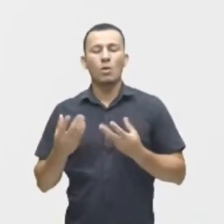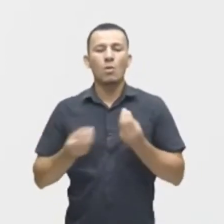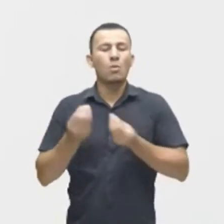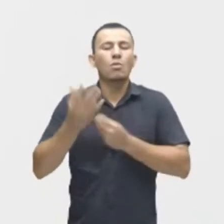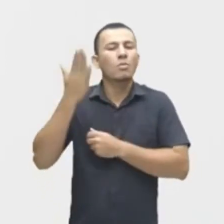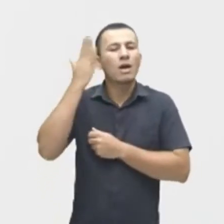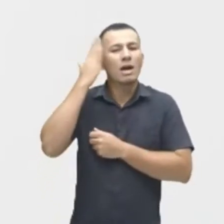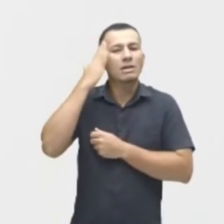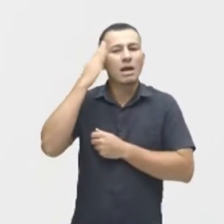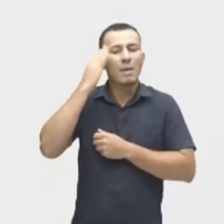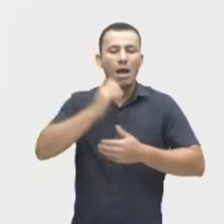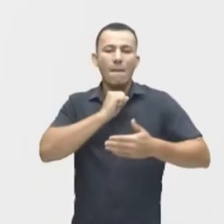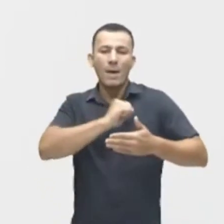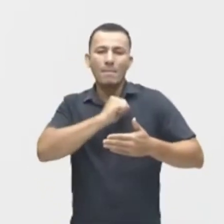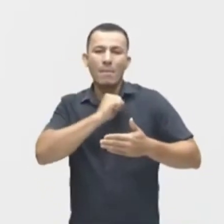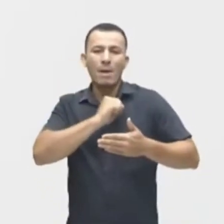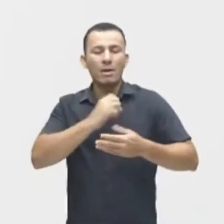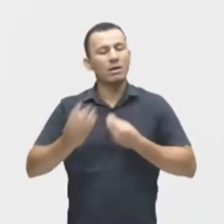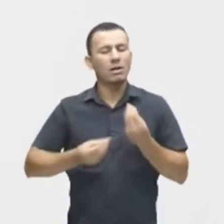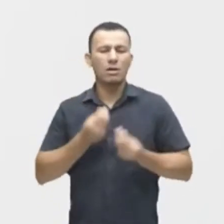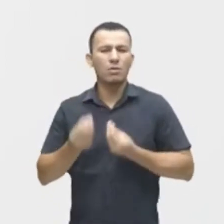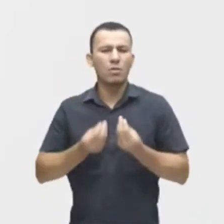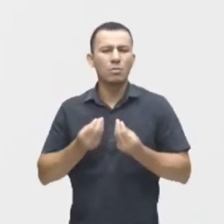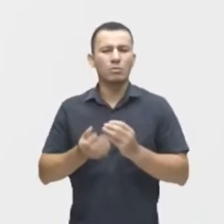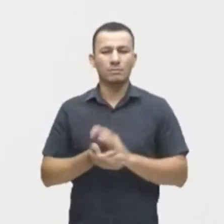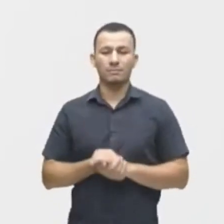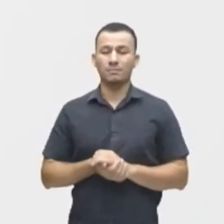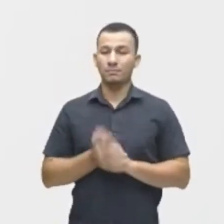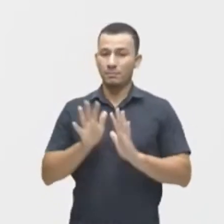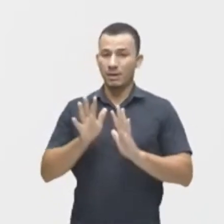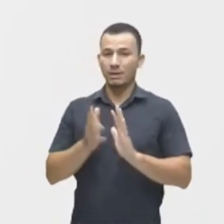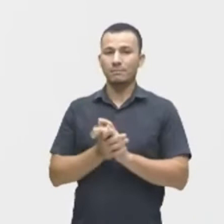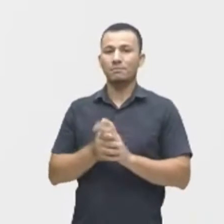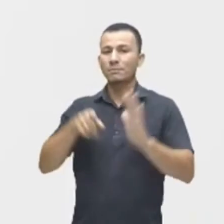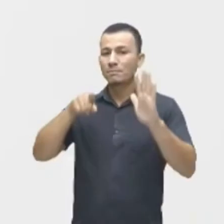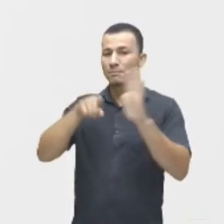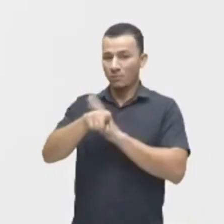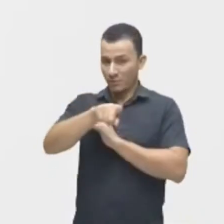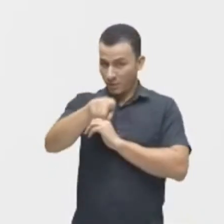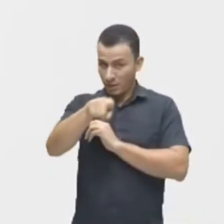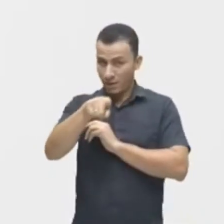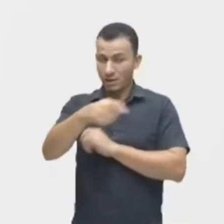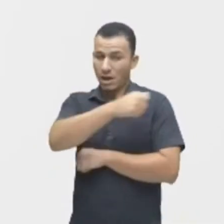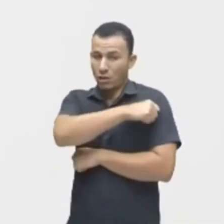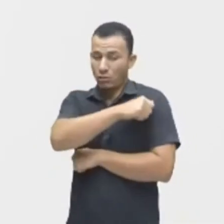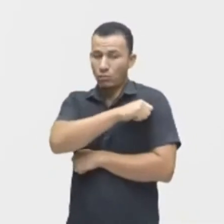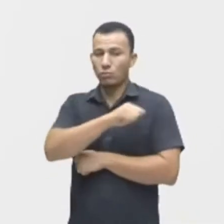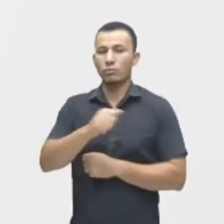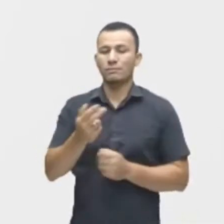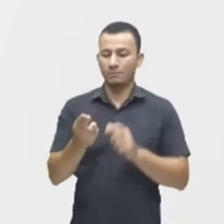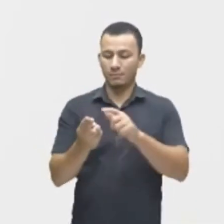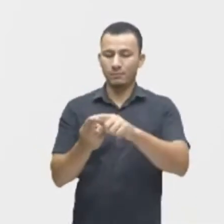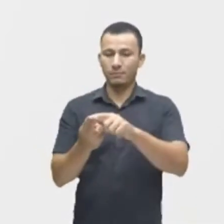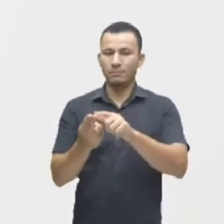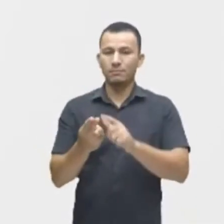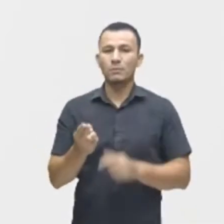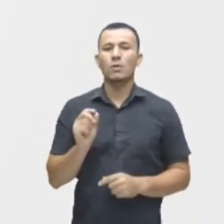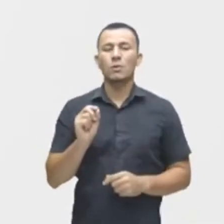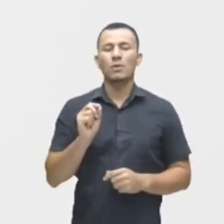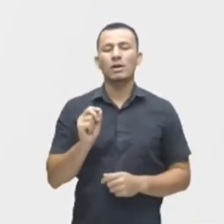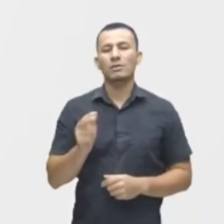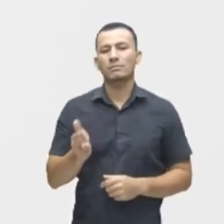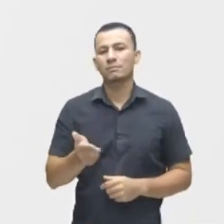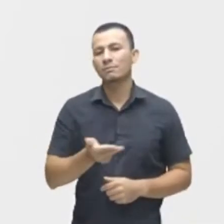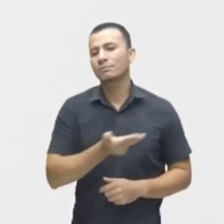frequência cardíaca, eu gostaria que vocês, com os seus dedinhos da mão direita, colocasse bem